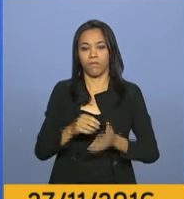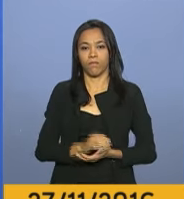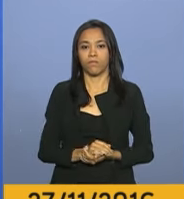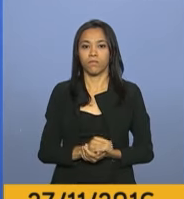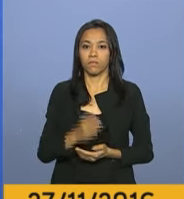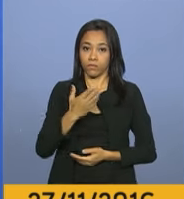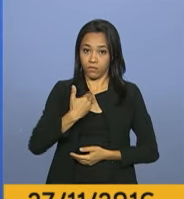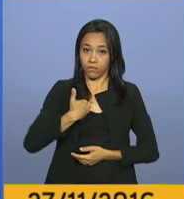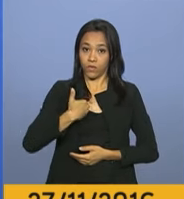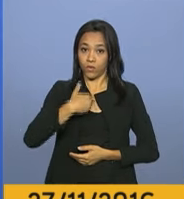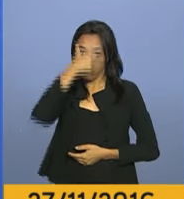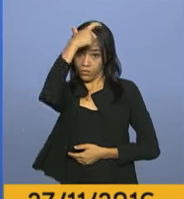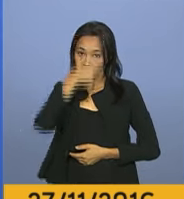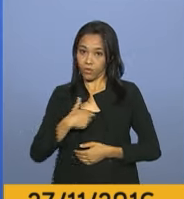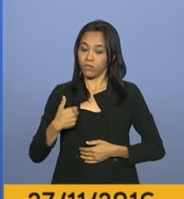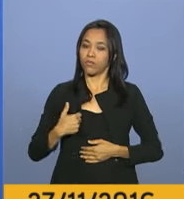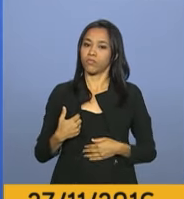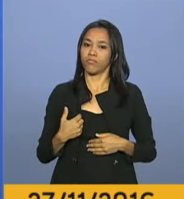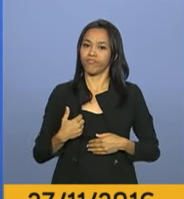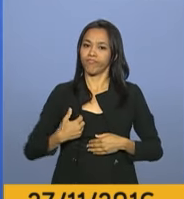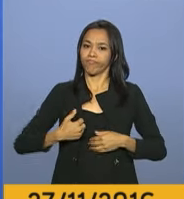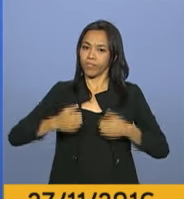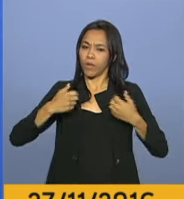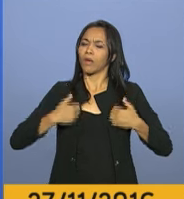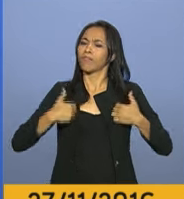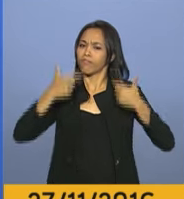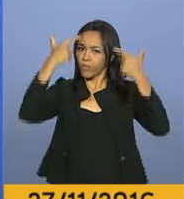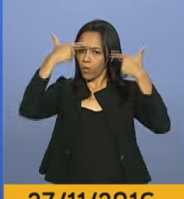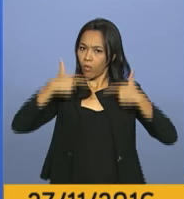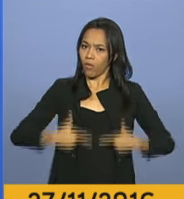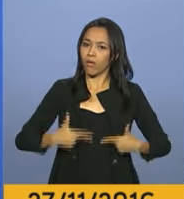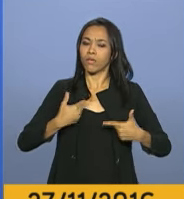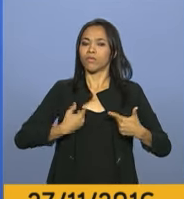da nossa conduta, do legislativo e do executivo.